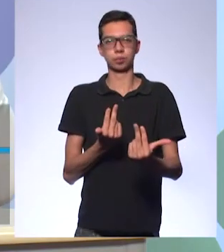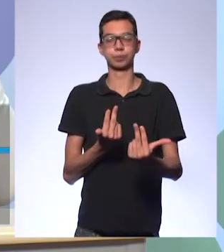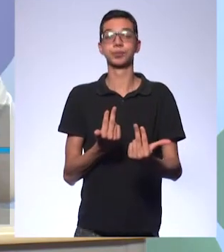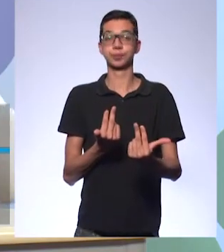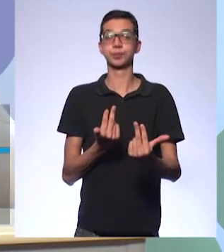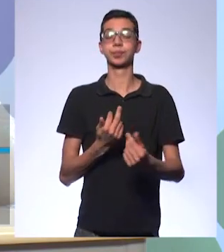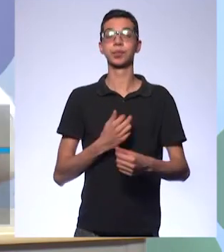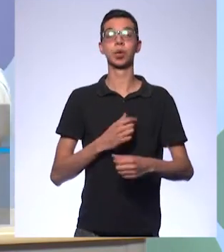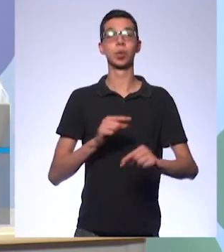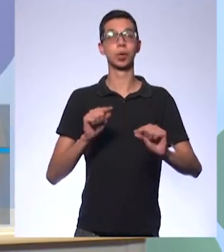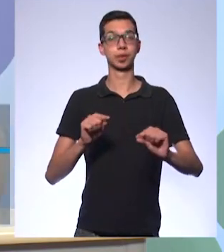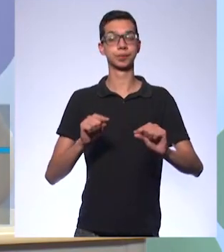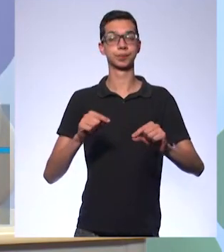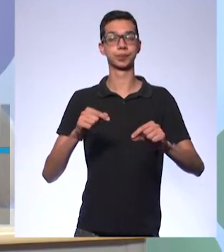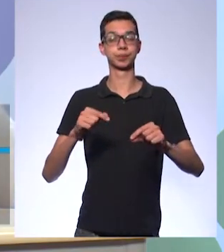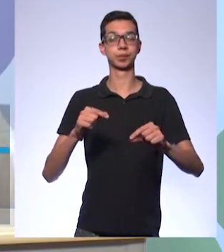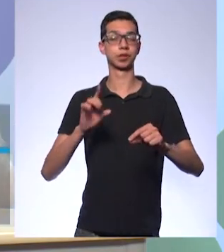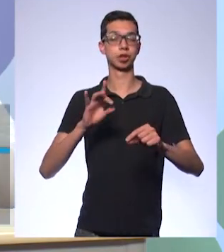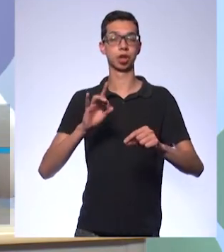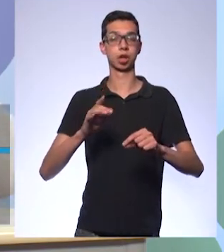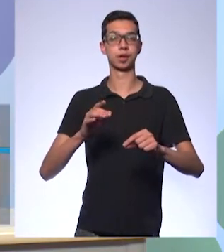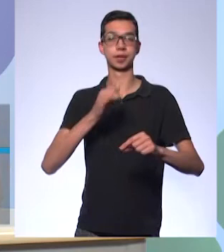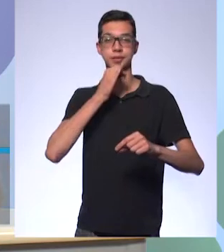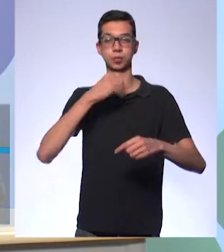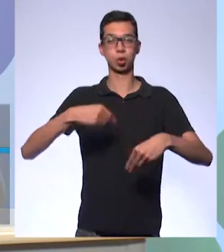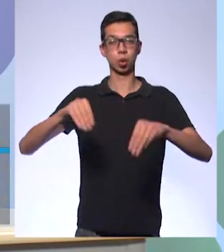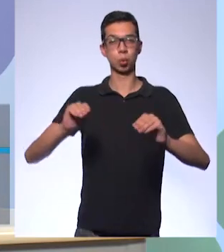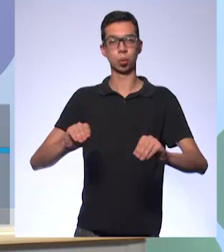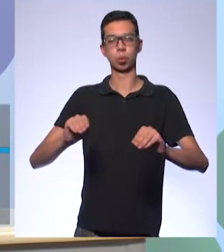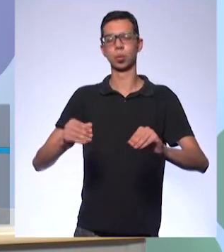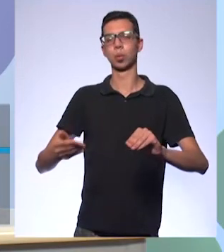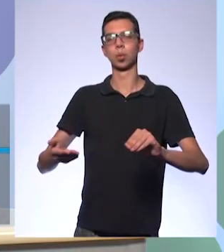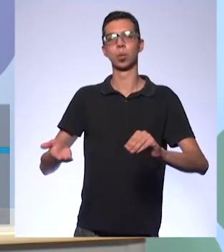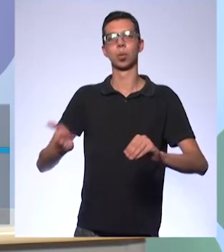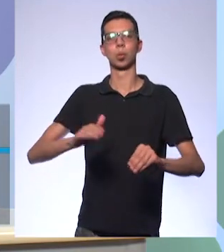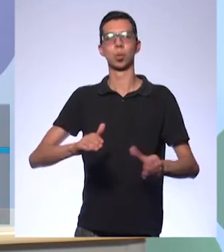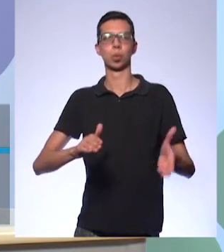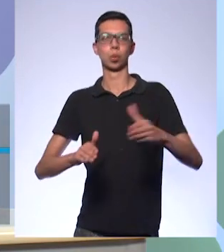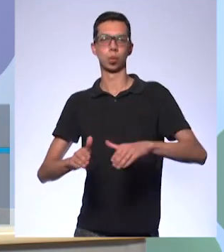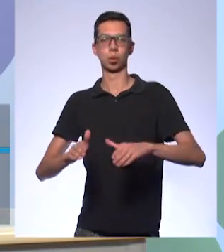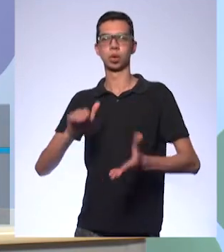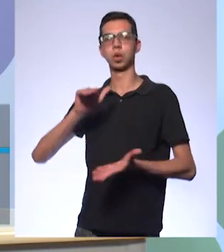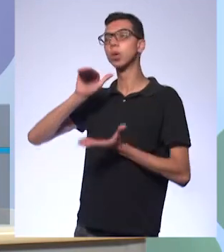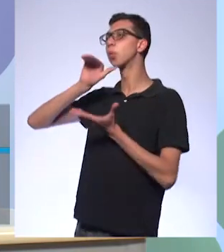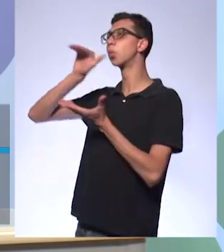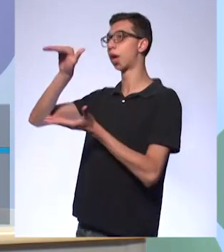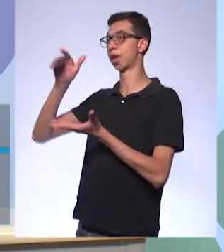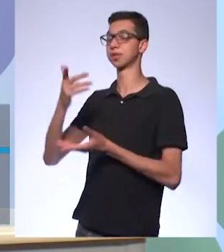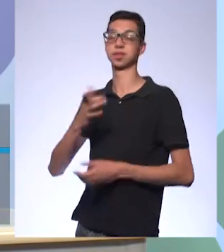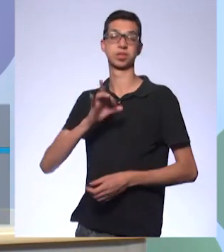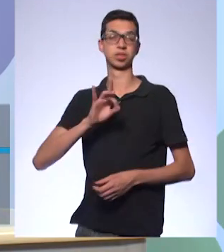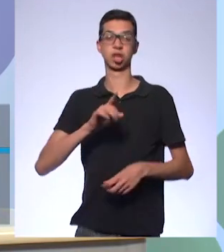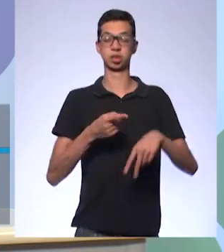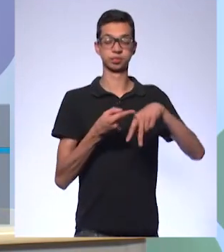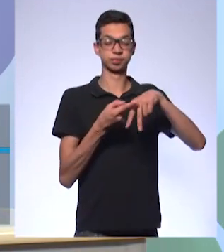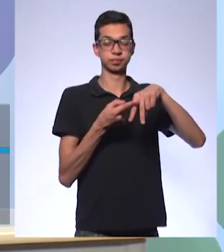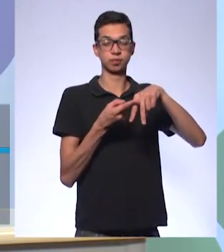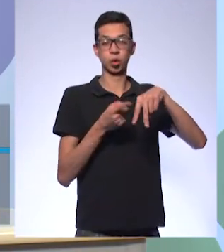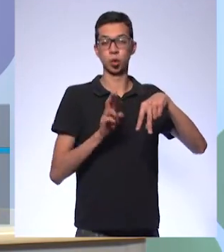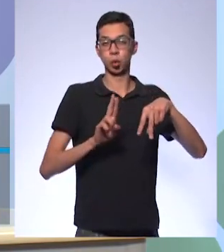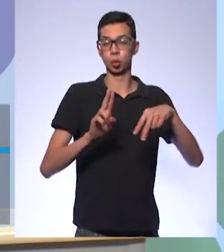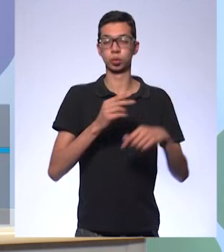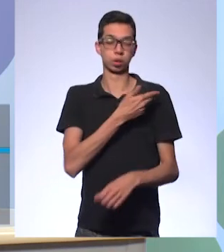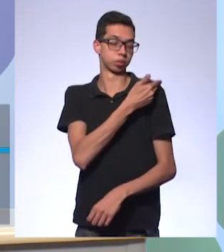cobertas e ia só com shorts, camiseta, né, colocava lá. Hoje em dia, a gente não tem mais esse tipo